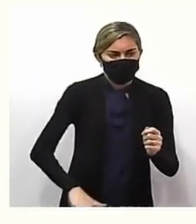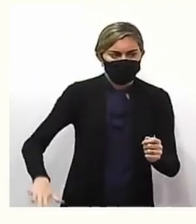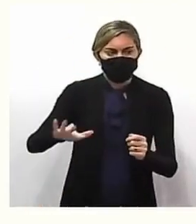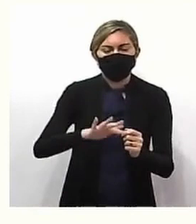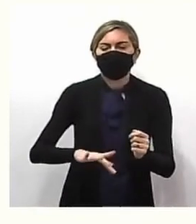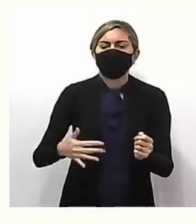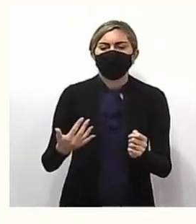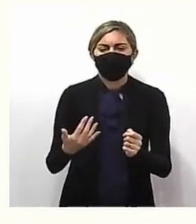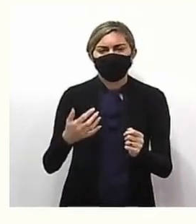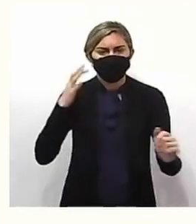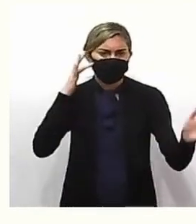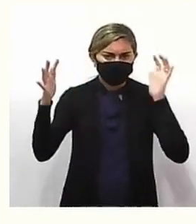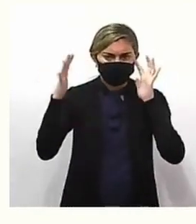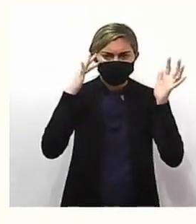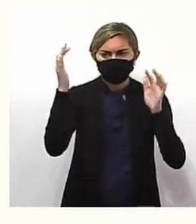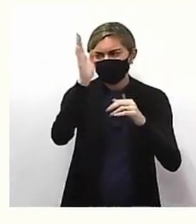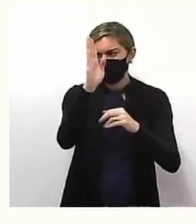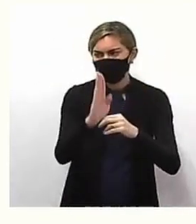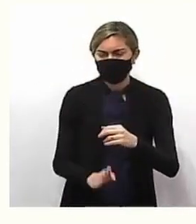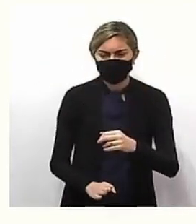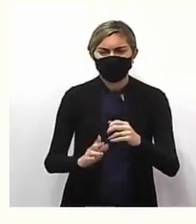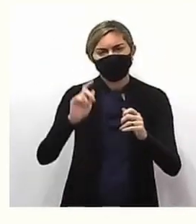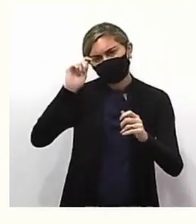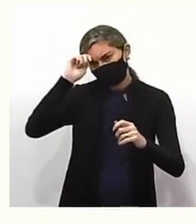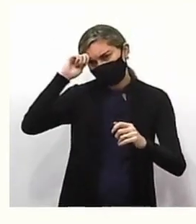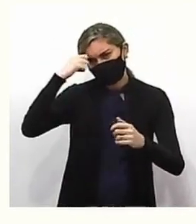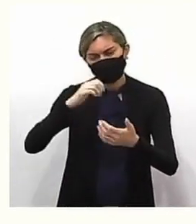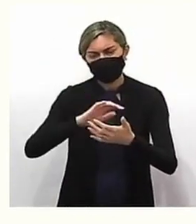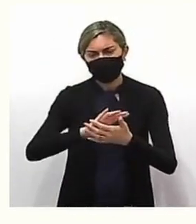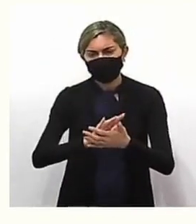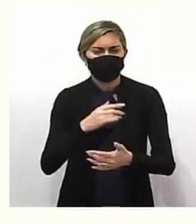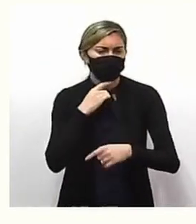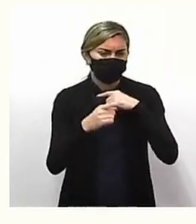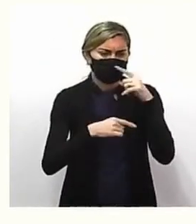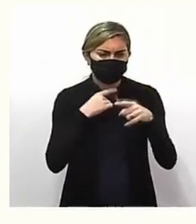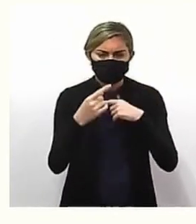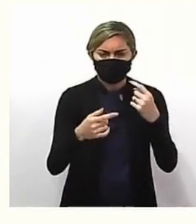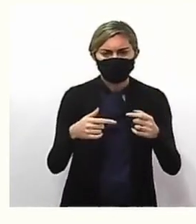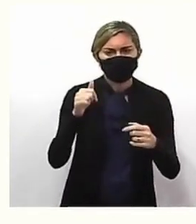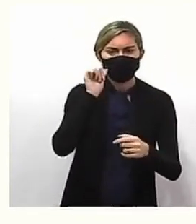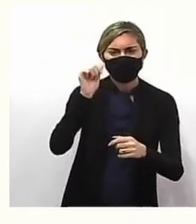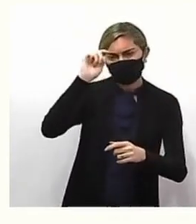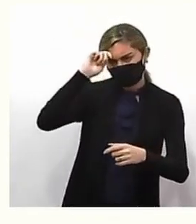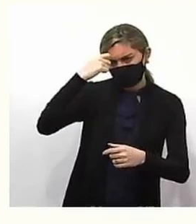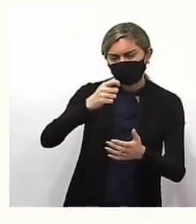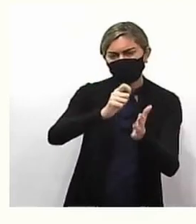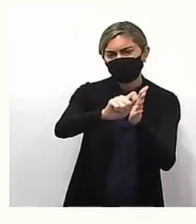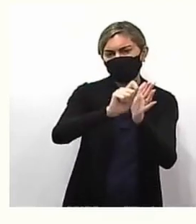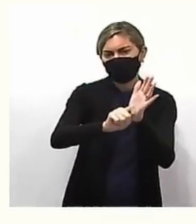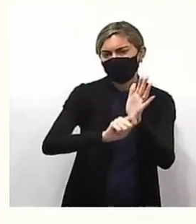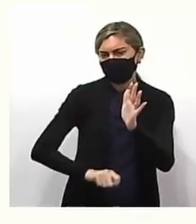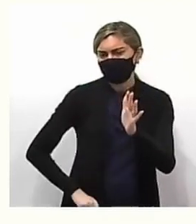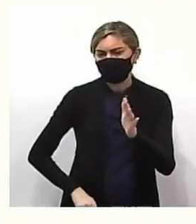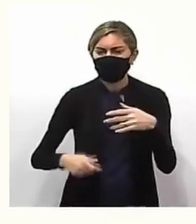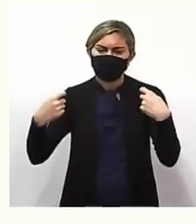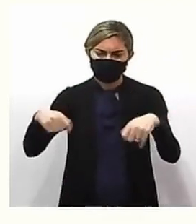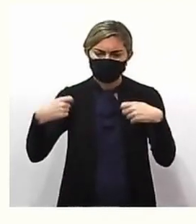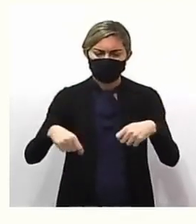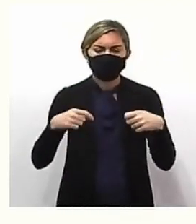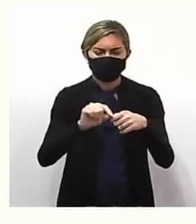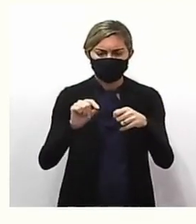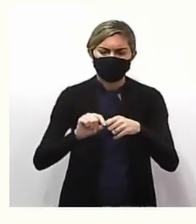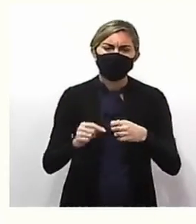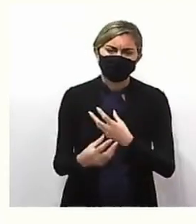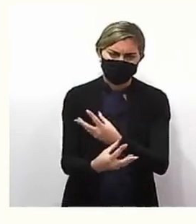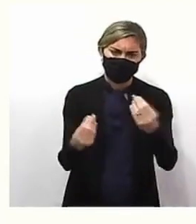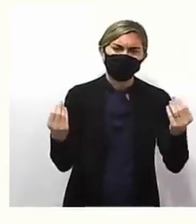modalidades. O imaginário brasileiro, pelo racismo, não concebe para uma mulher negra ser escritora. É preciso fazer